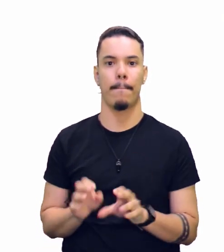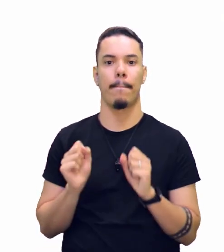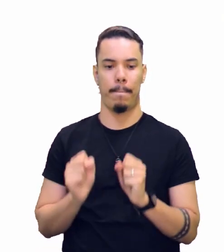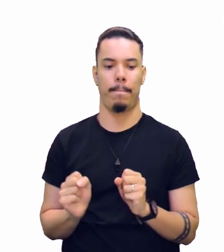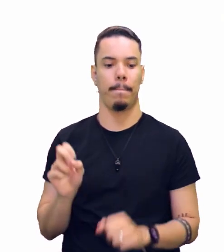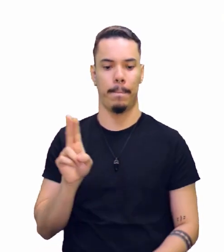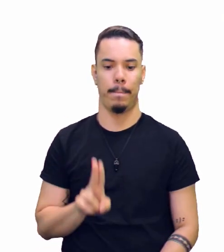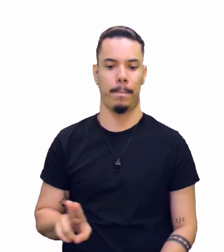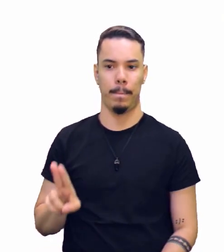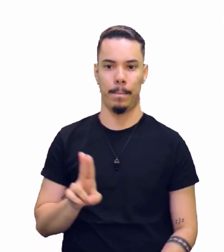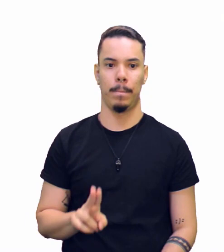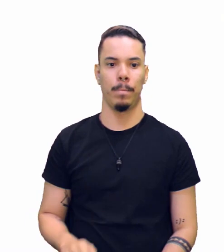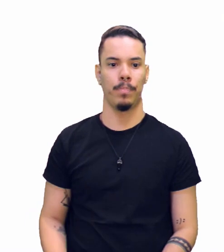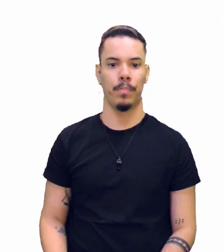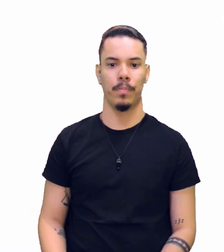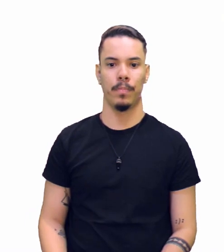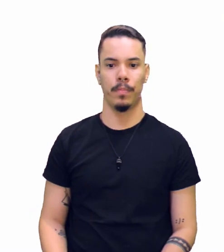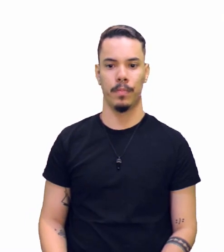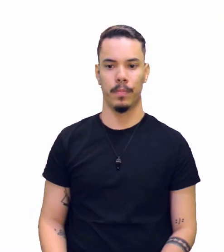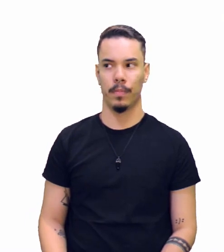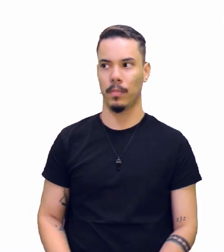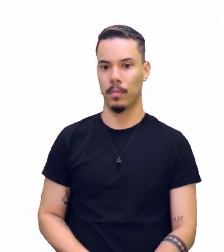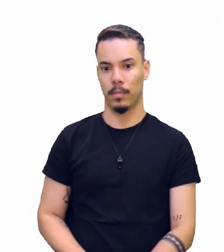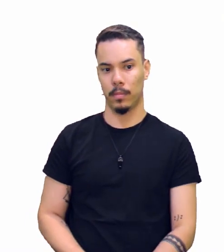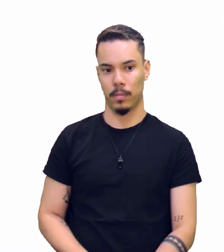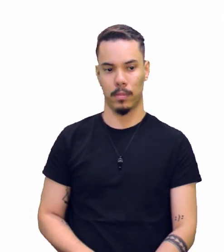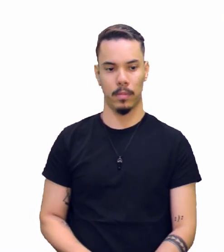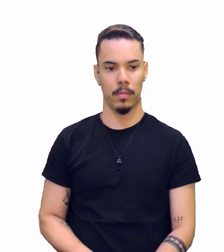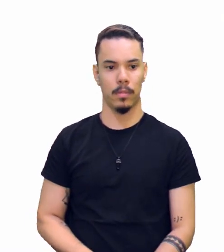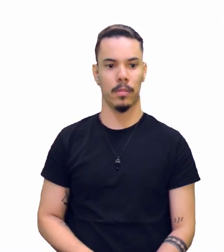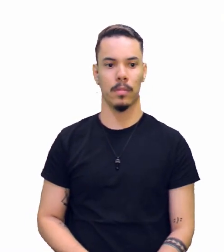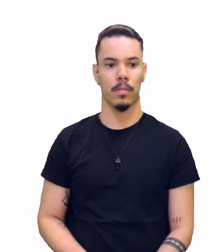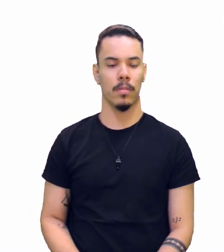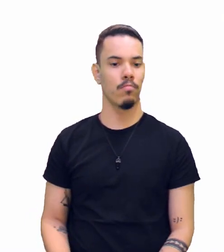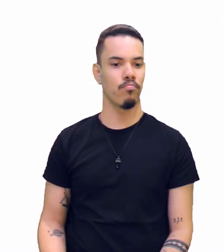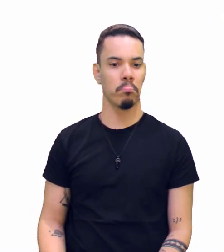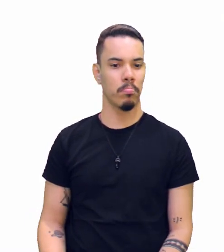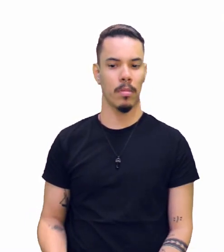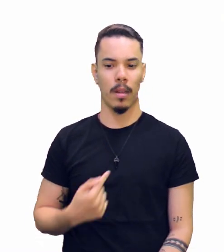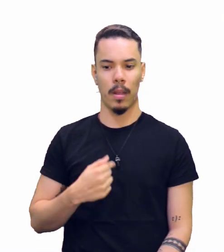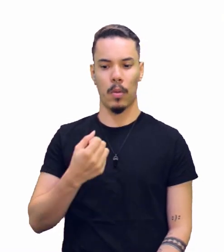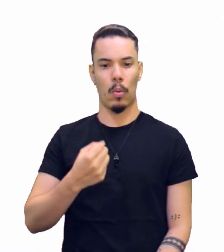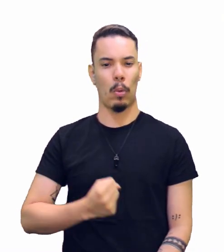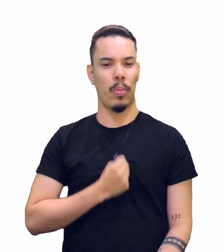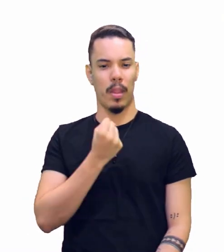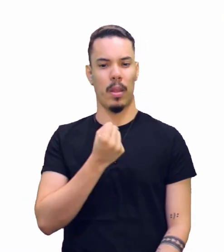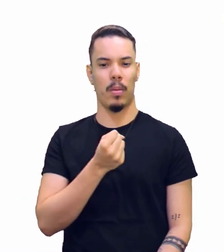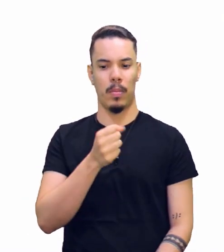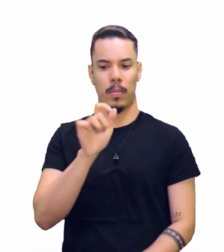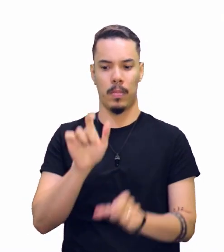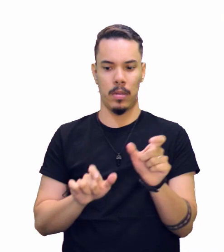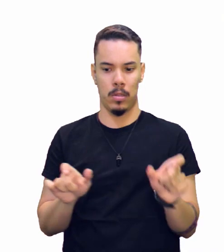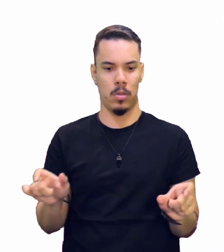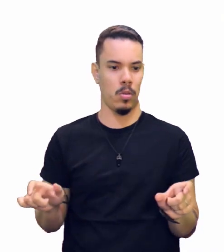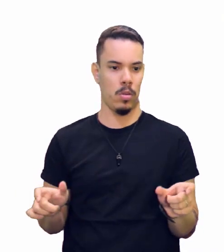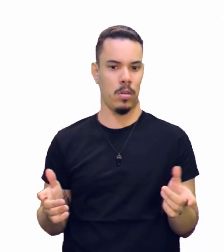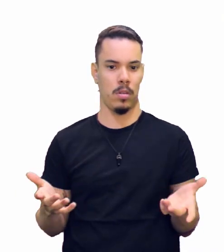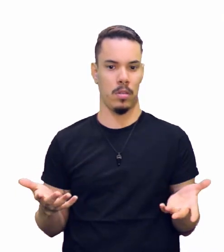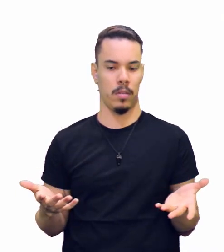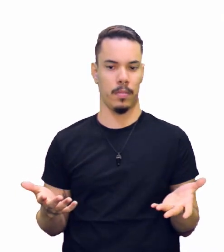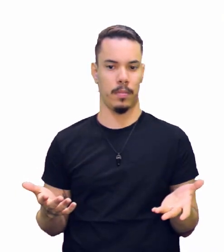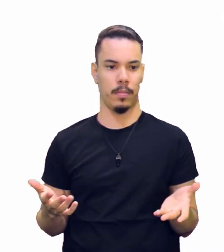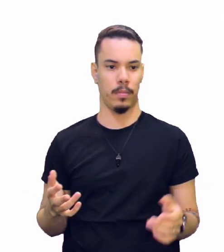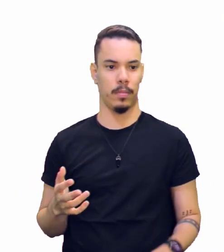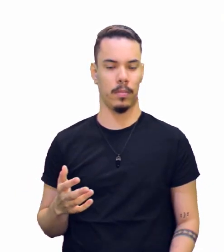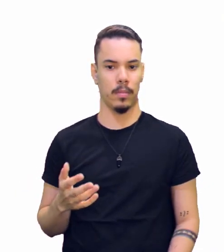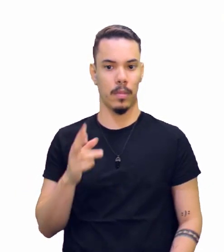local hate people program eu odeio pessoas que não V aí uma um